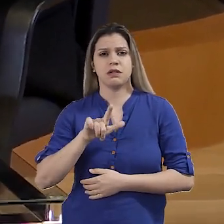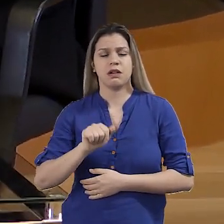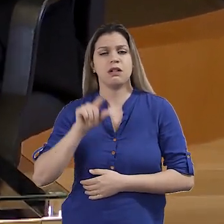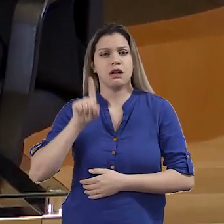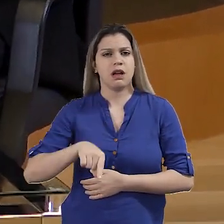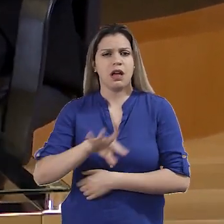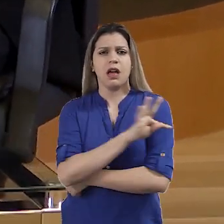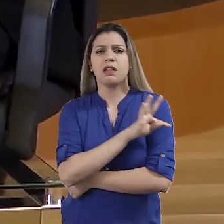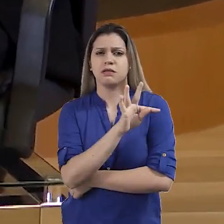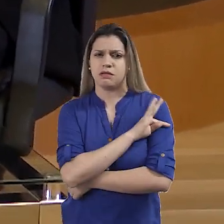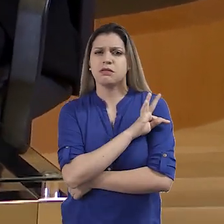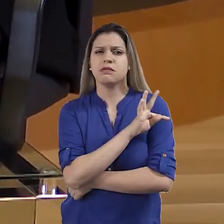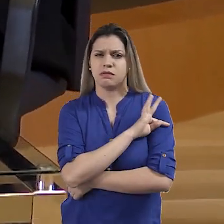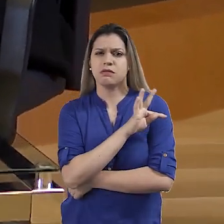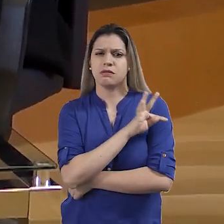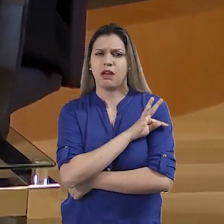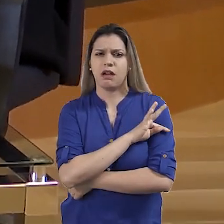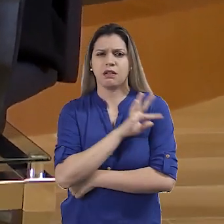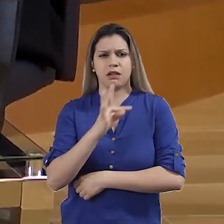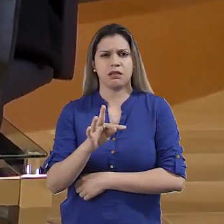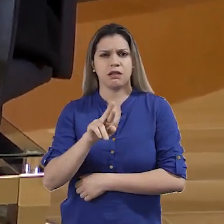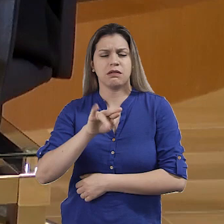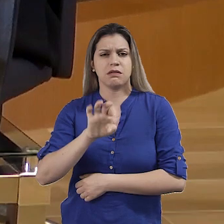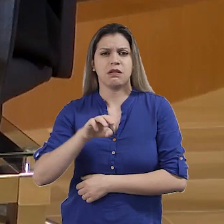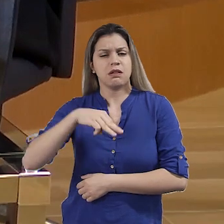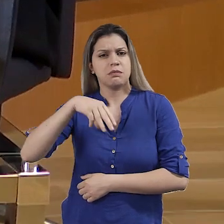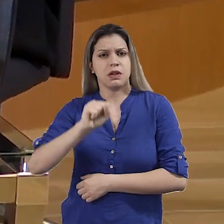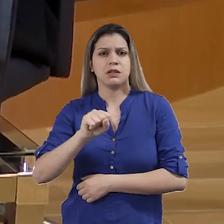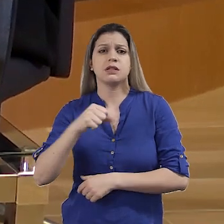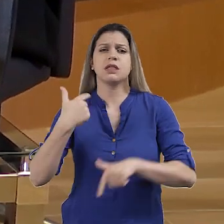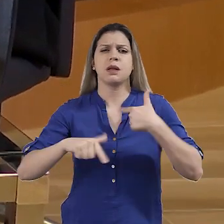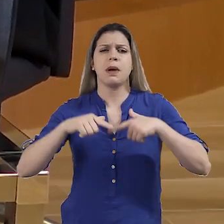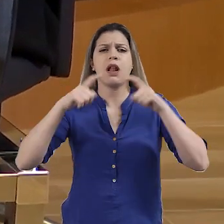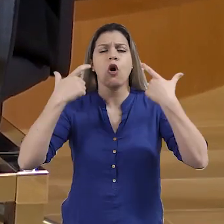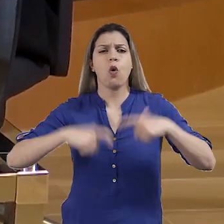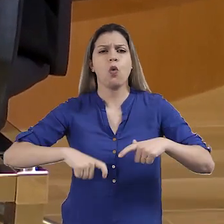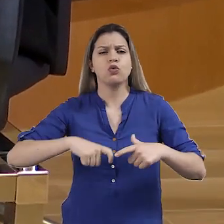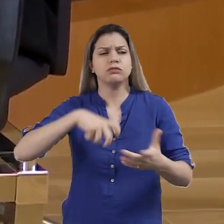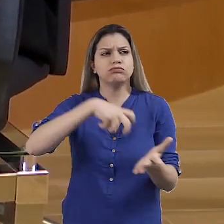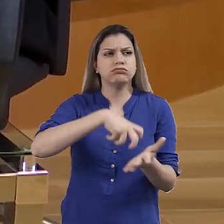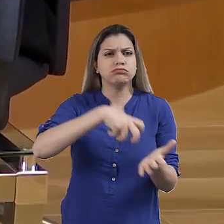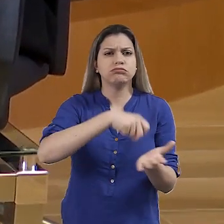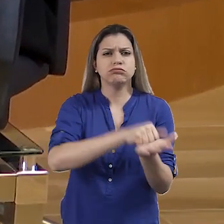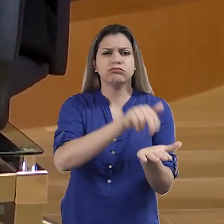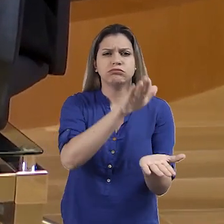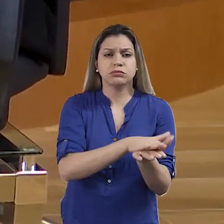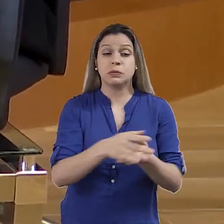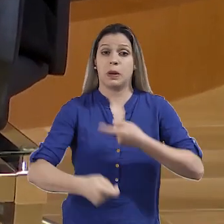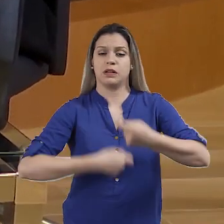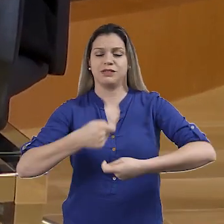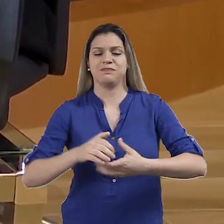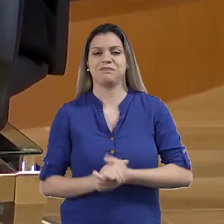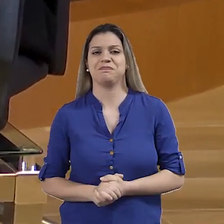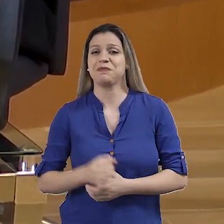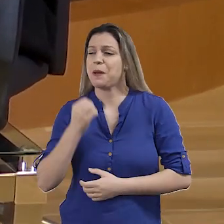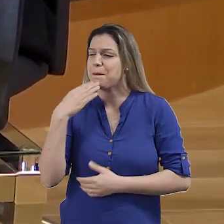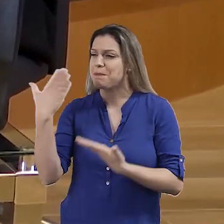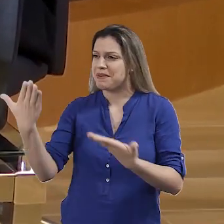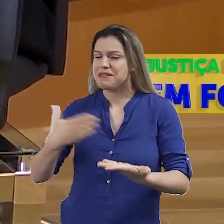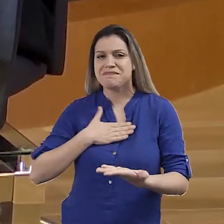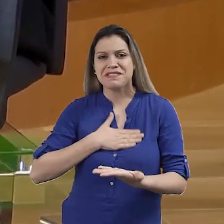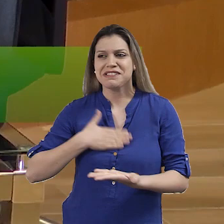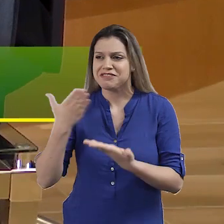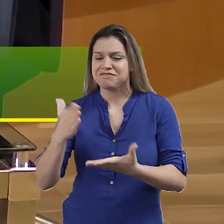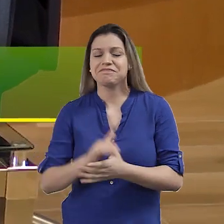e trabalha no setor de penalidades administrativas. Tudo bem, Graziela? É muito bom estar aqui com você. Tudo bem, Alexander. É